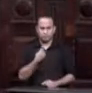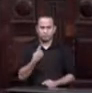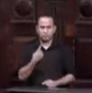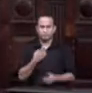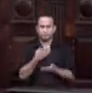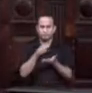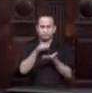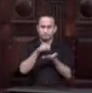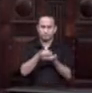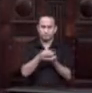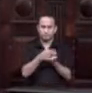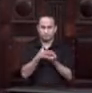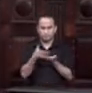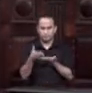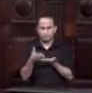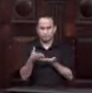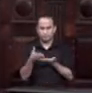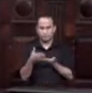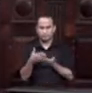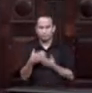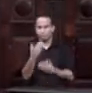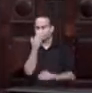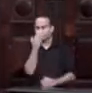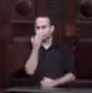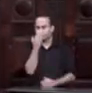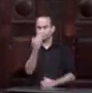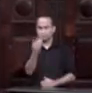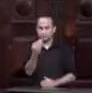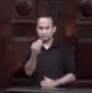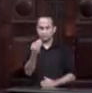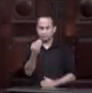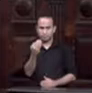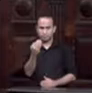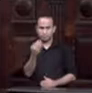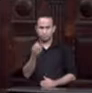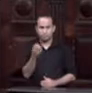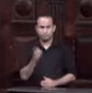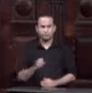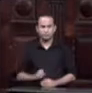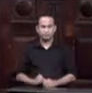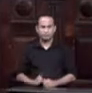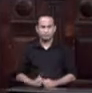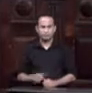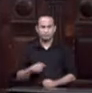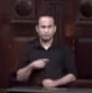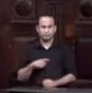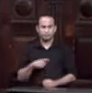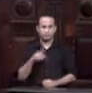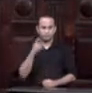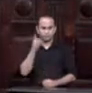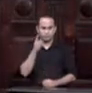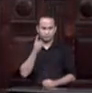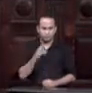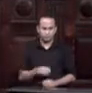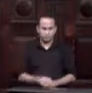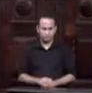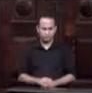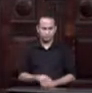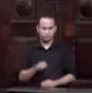inicial, nós estamos diante de uma crise ética. Esse é o grande problema. Esse é o grande